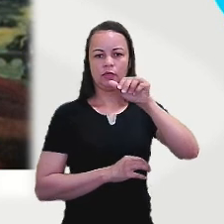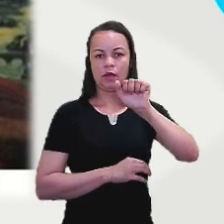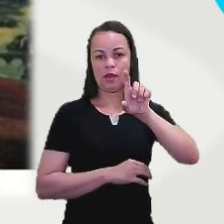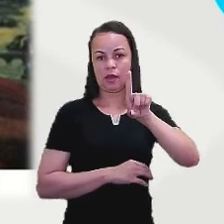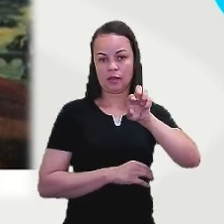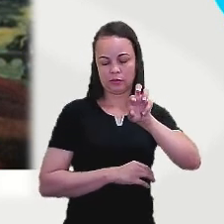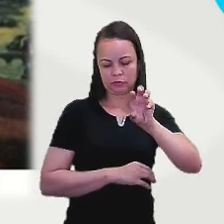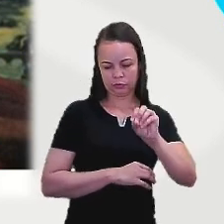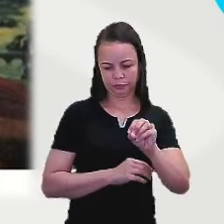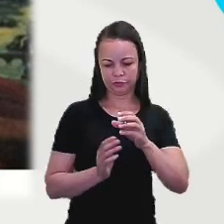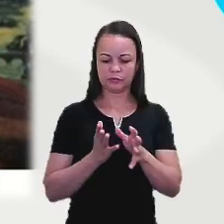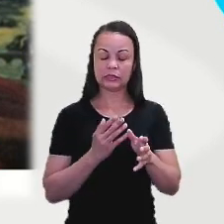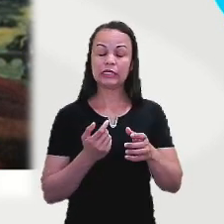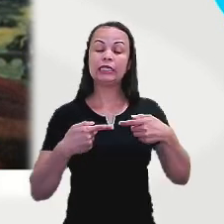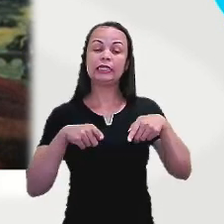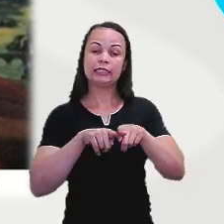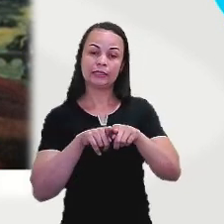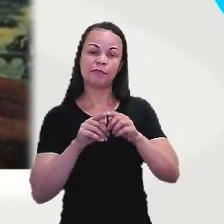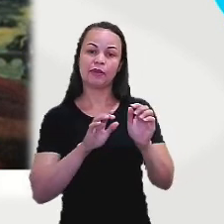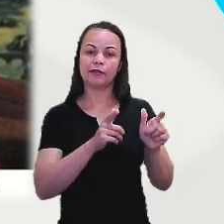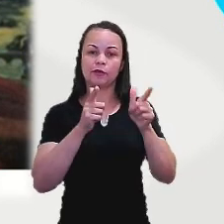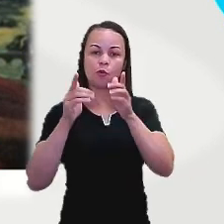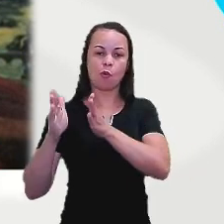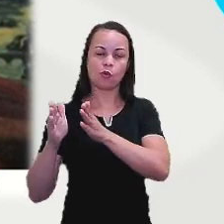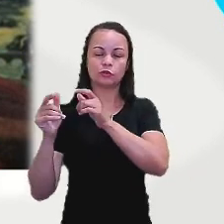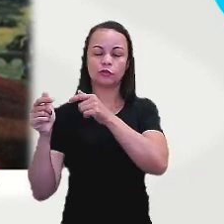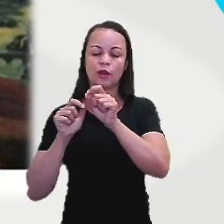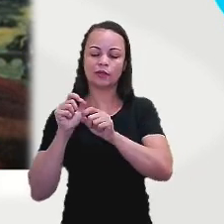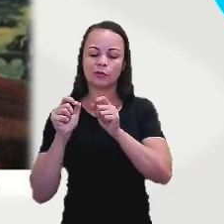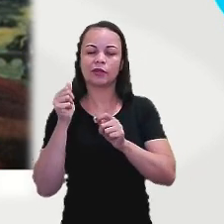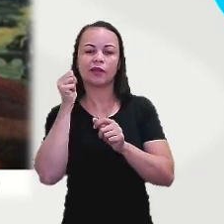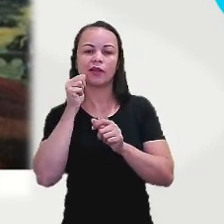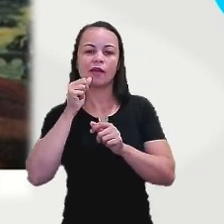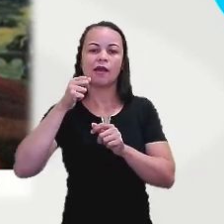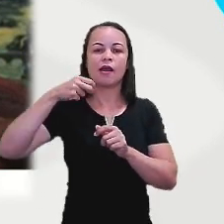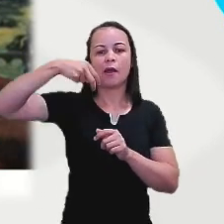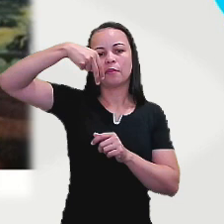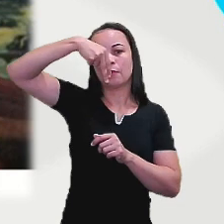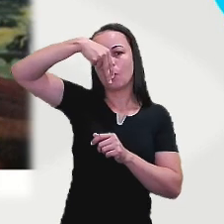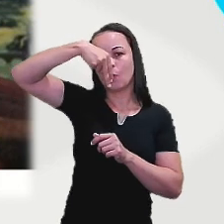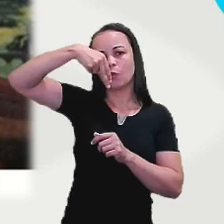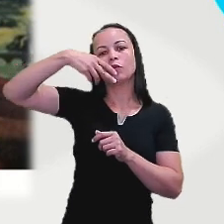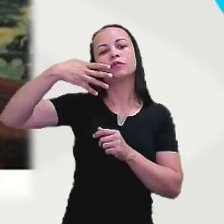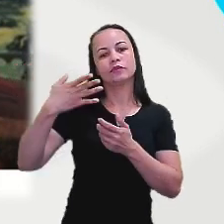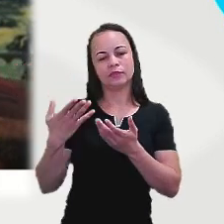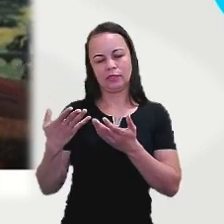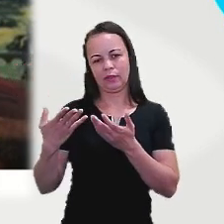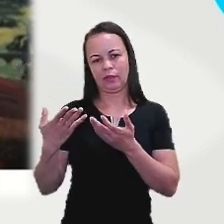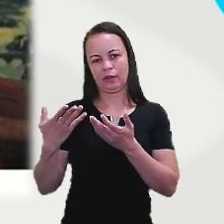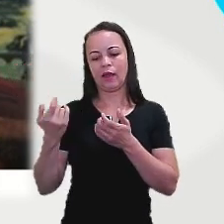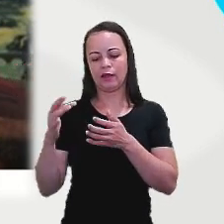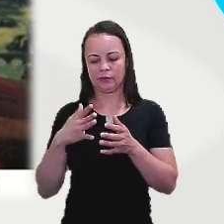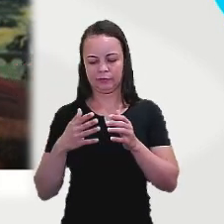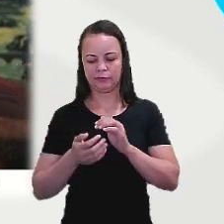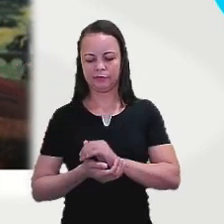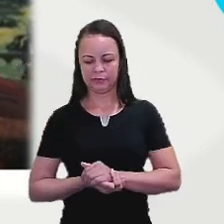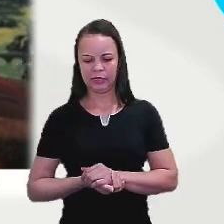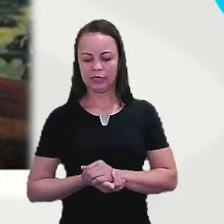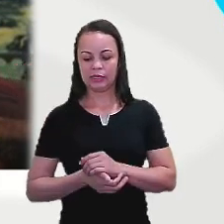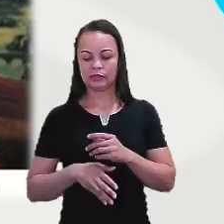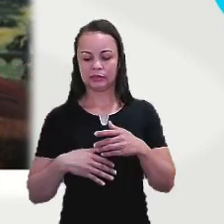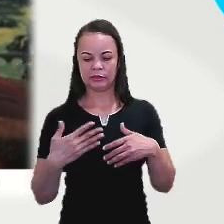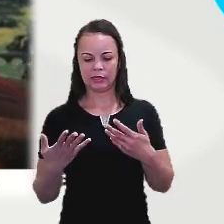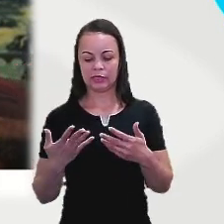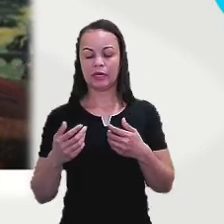Lisa, feita por Maurício de Souza. Se a gente olhasse, né, só para a Mônica, e a